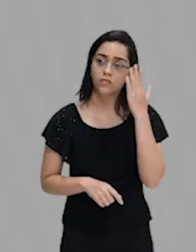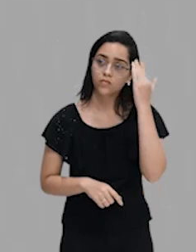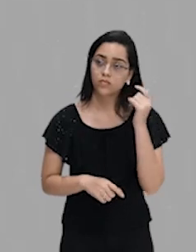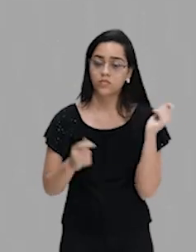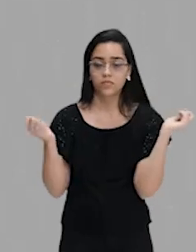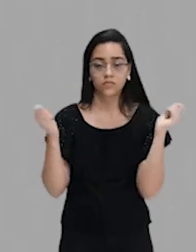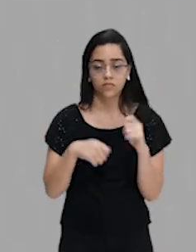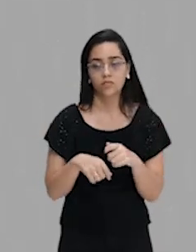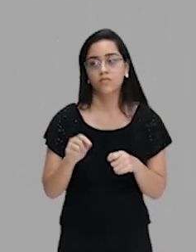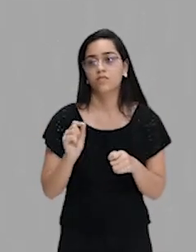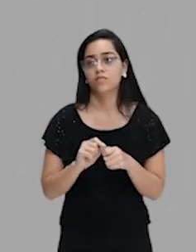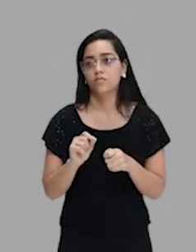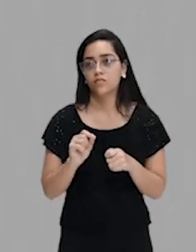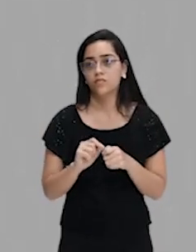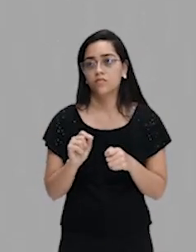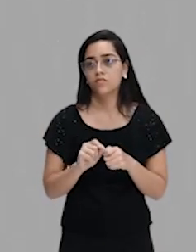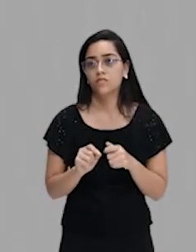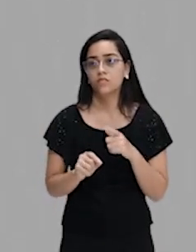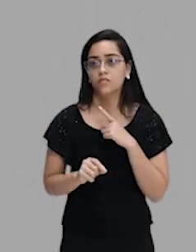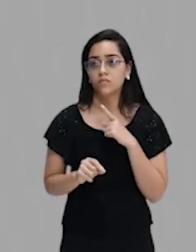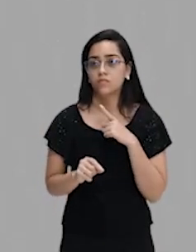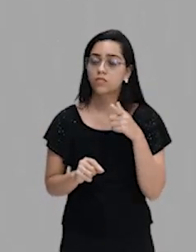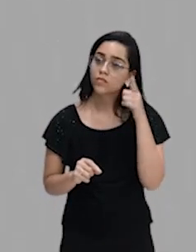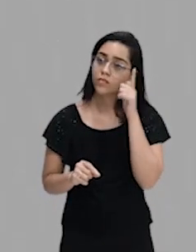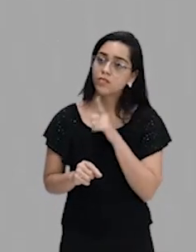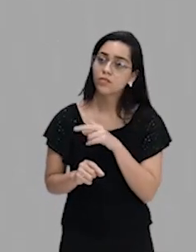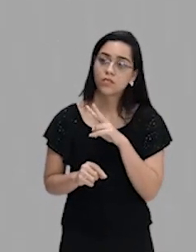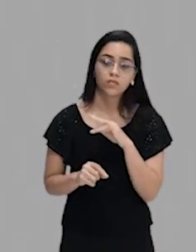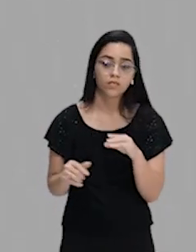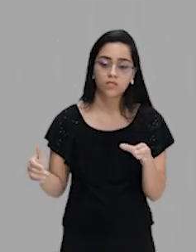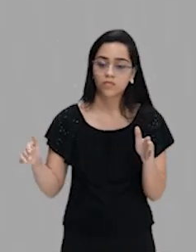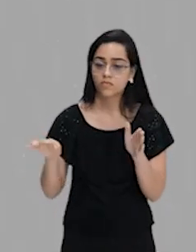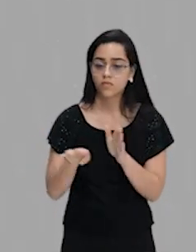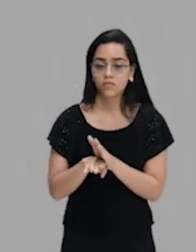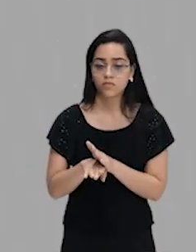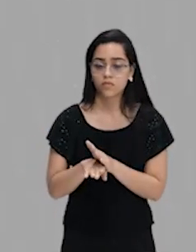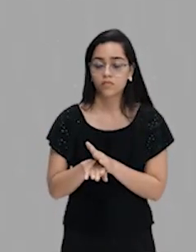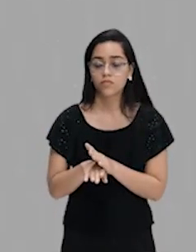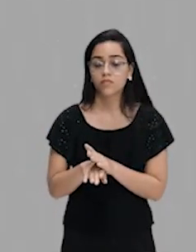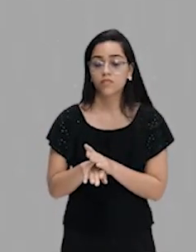que é impossível fazer isso, a gente cavar o poço, e mesmo se a gente conseguisse cavar, a gente não chegaria no Japão.